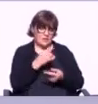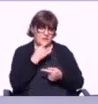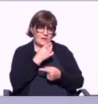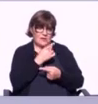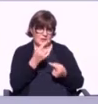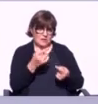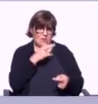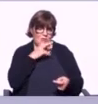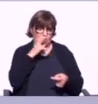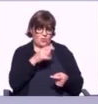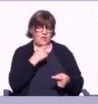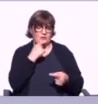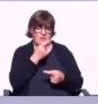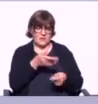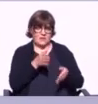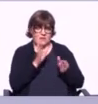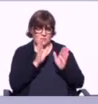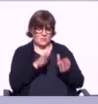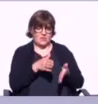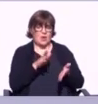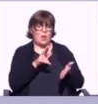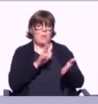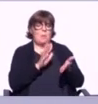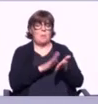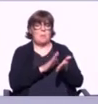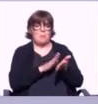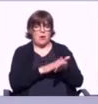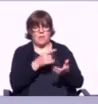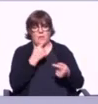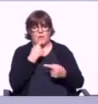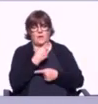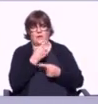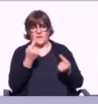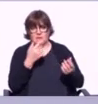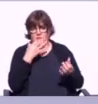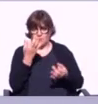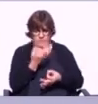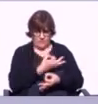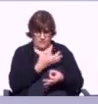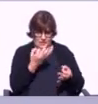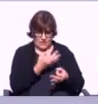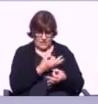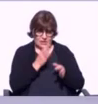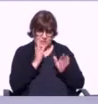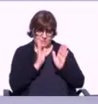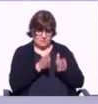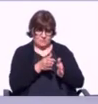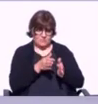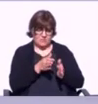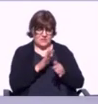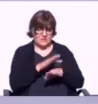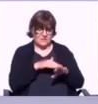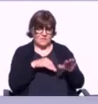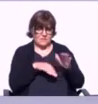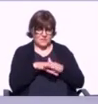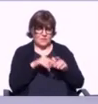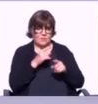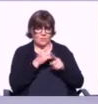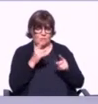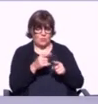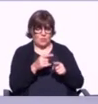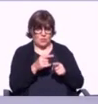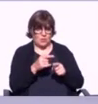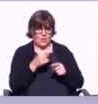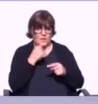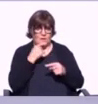era duro, e dizia que há que provar efetivamente aquilo que se diz, e é verdade que terá que o fazer porque foi um labéu